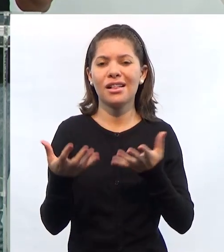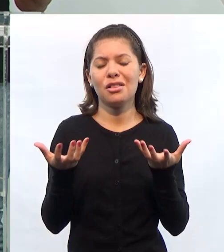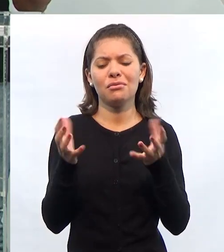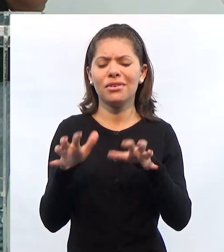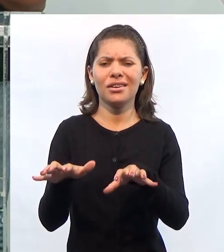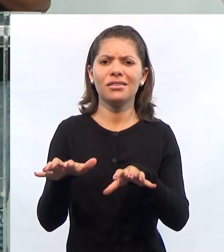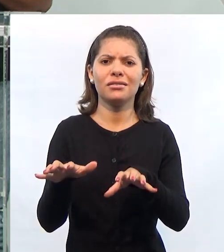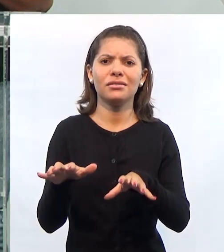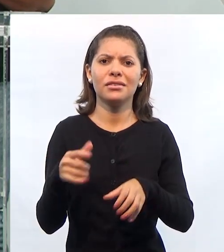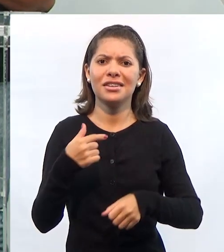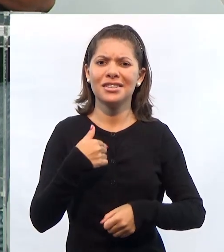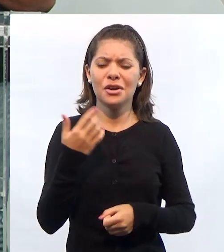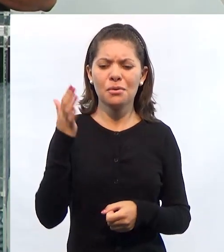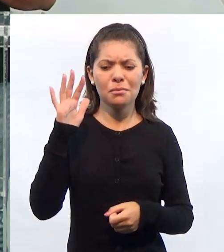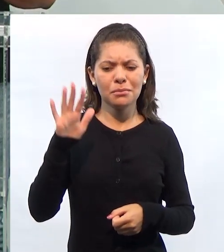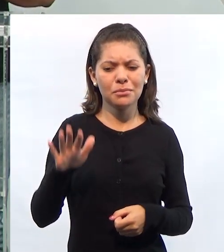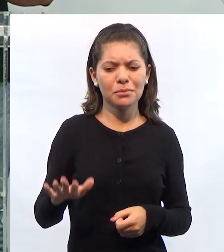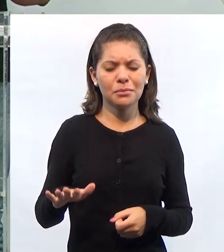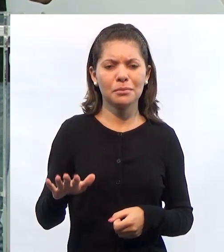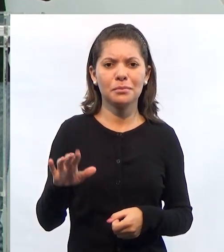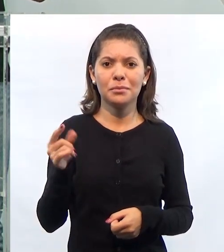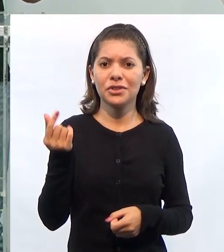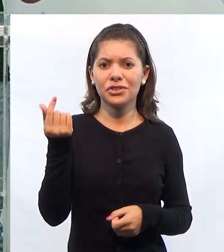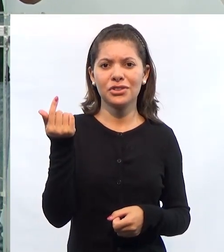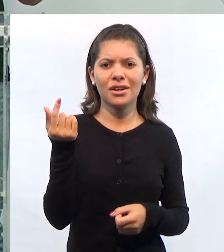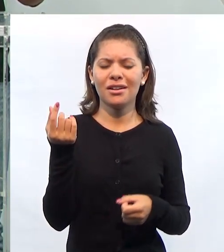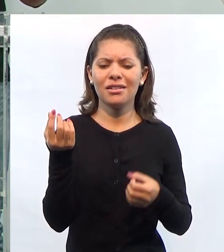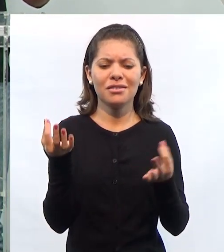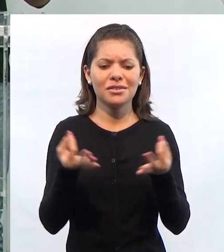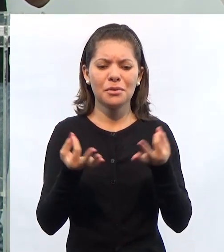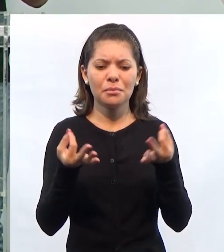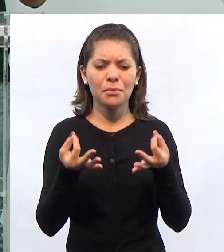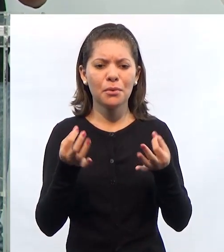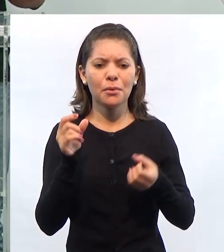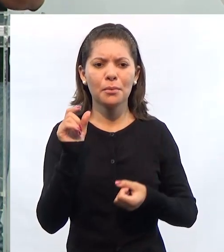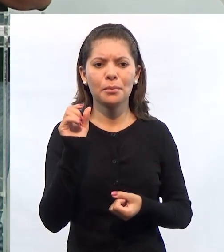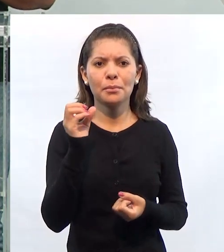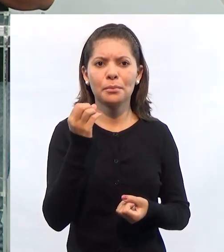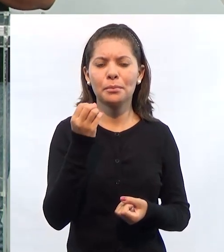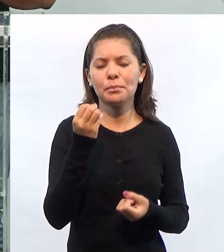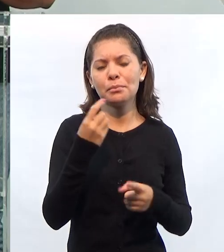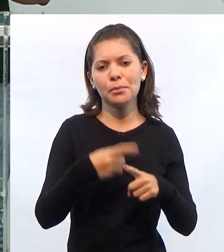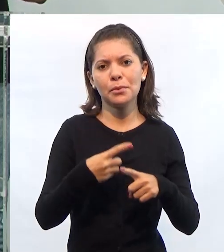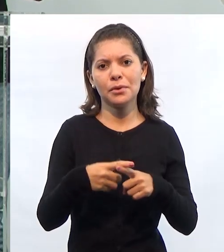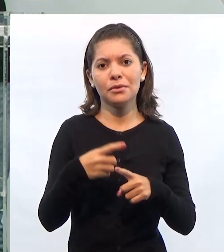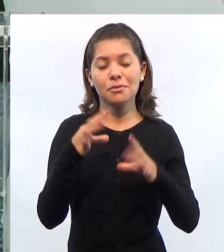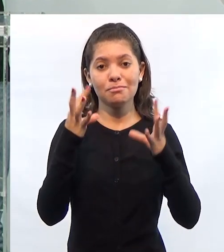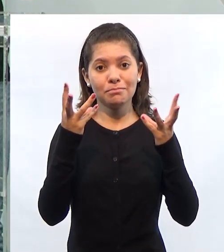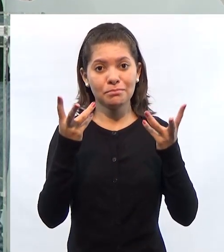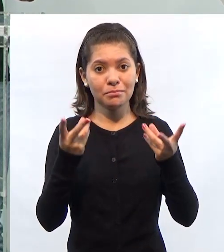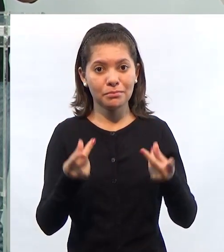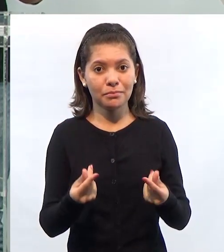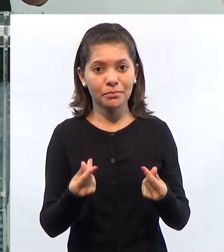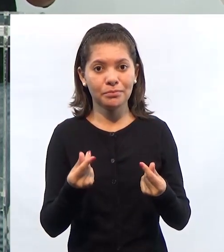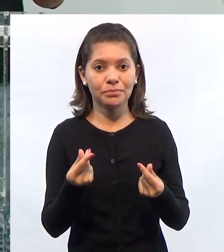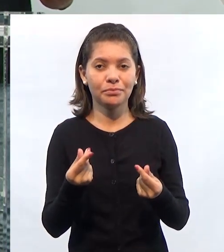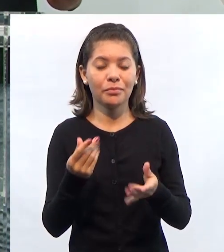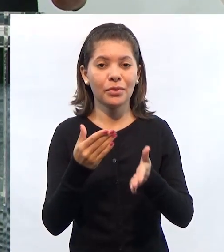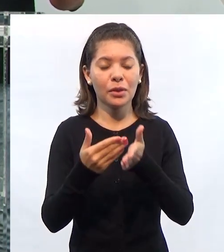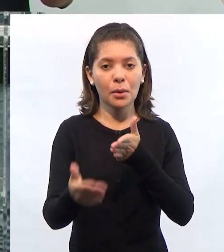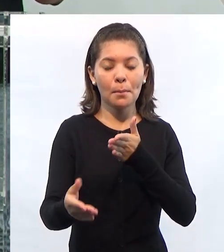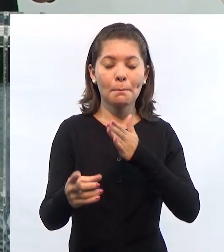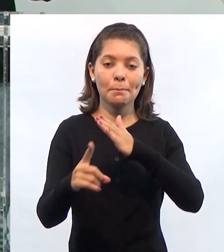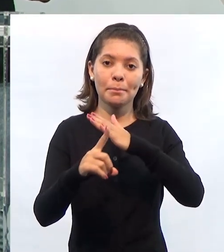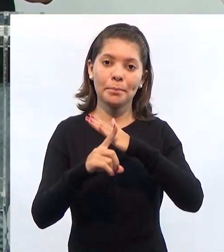Eu baixar muito o meu preço não vai ser adequado porque eu vou ter que baixar a qualidade e eu perco o cliente.